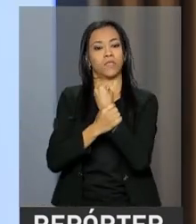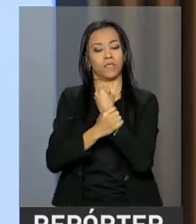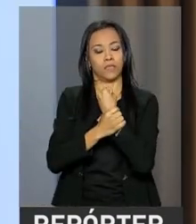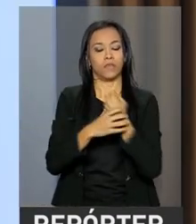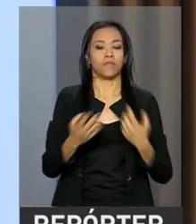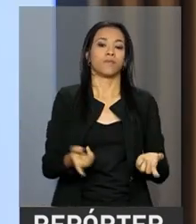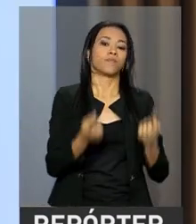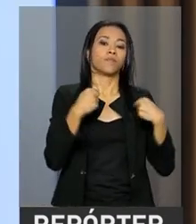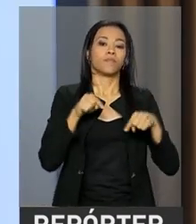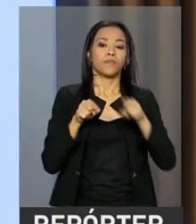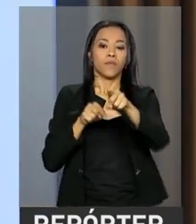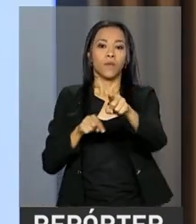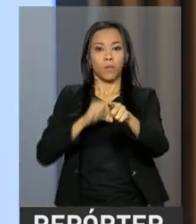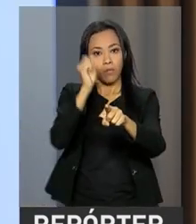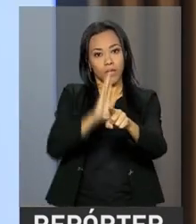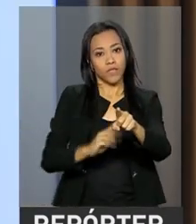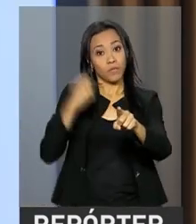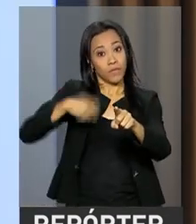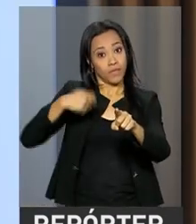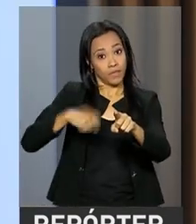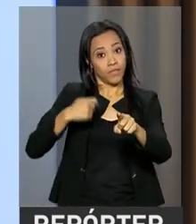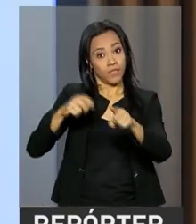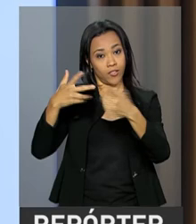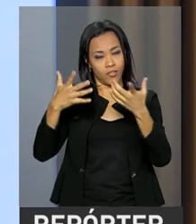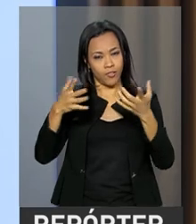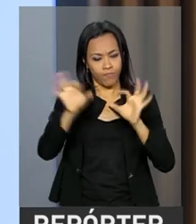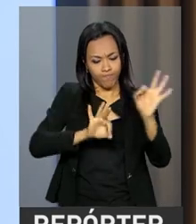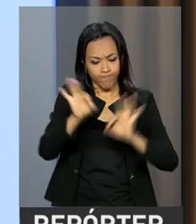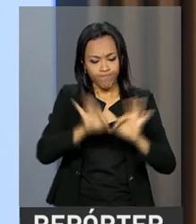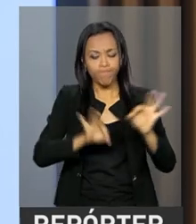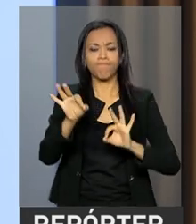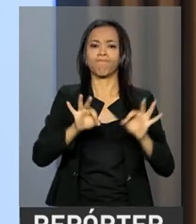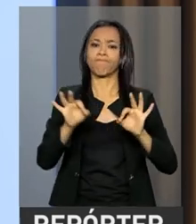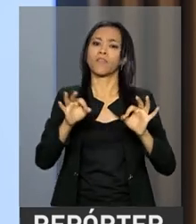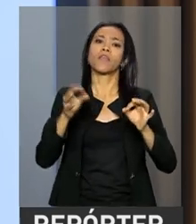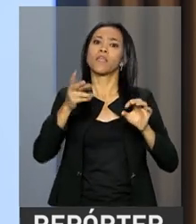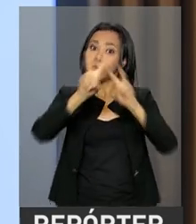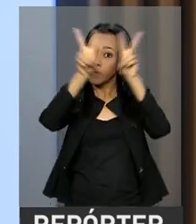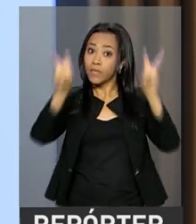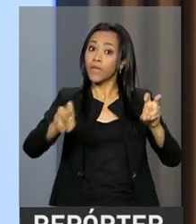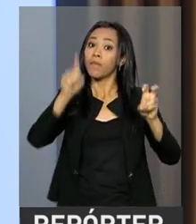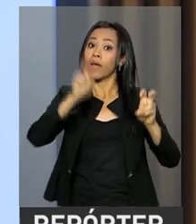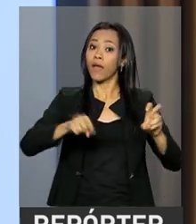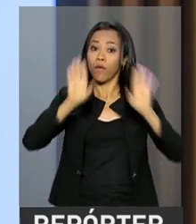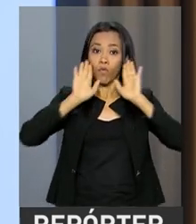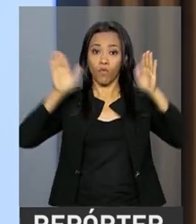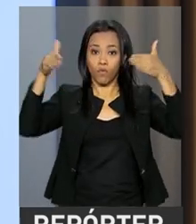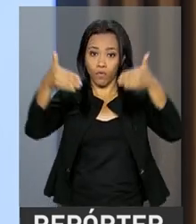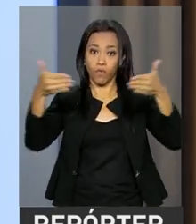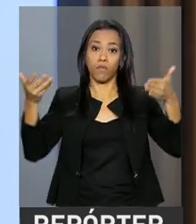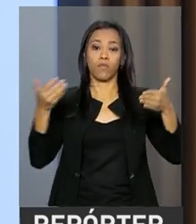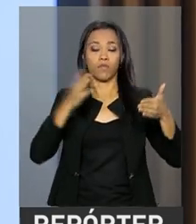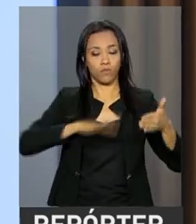precisa de uma refundação e eu não tenho dúvida nenhuma que o tema da segurança é uma das prioridades de todos nós.